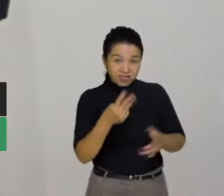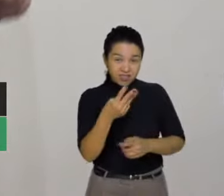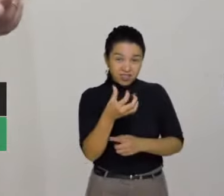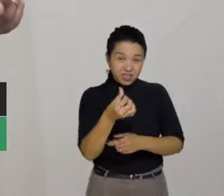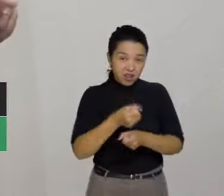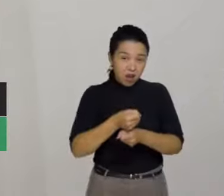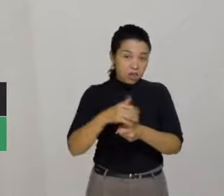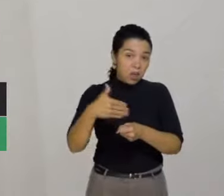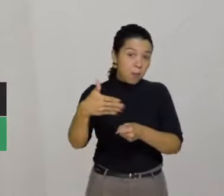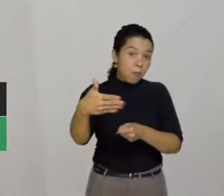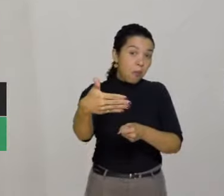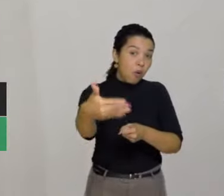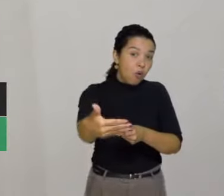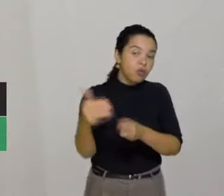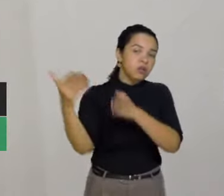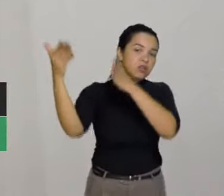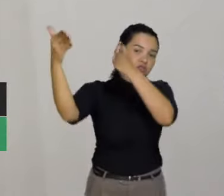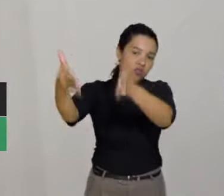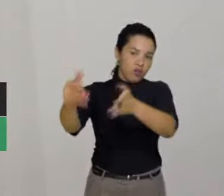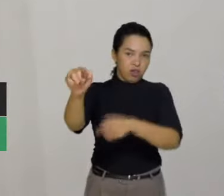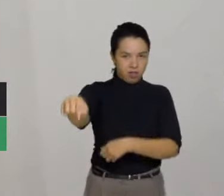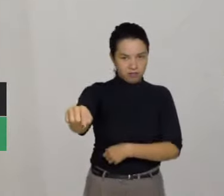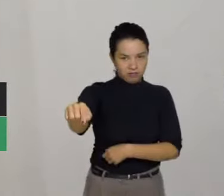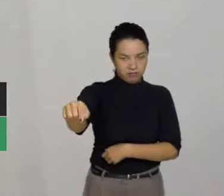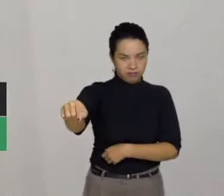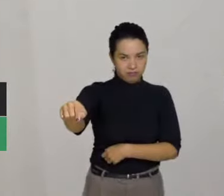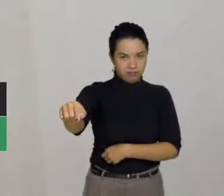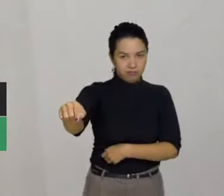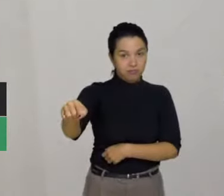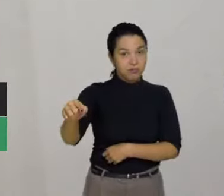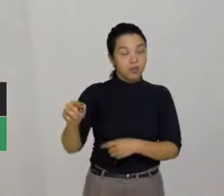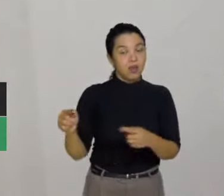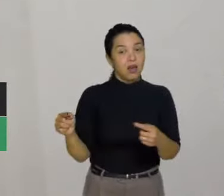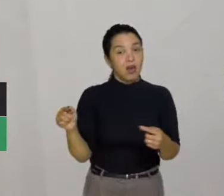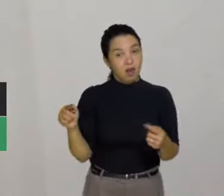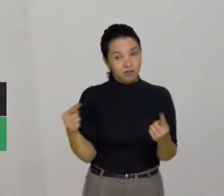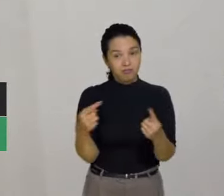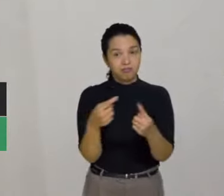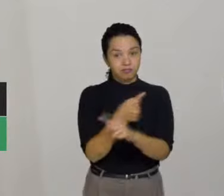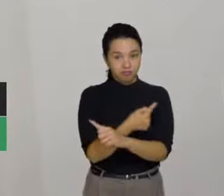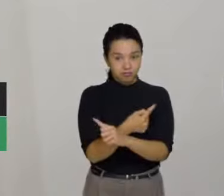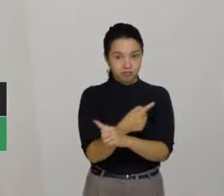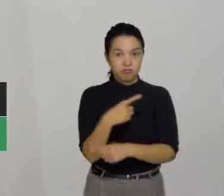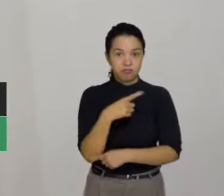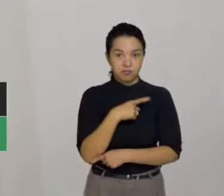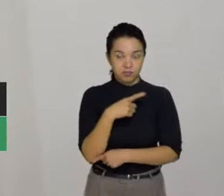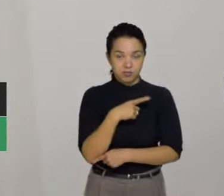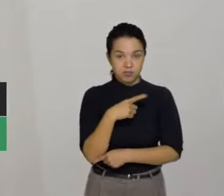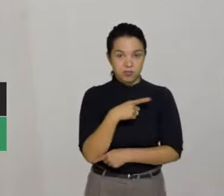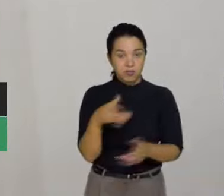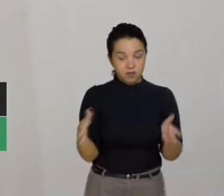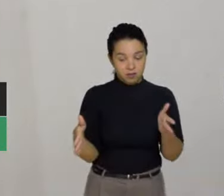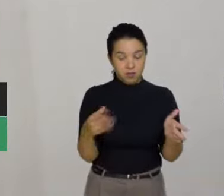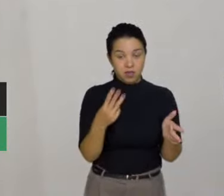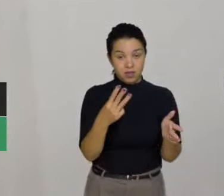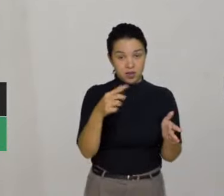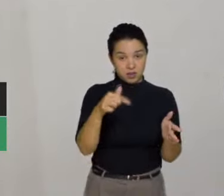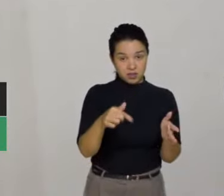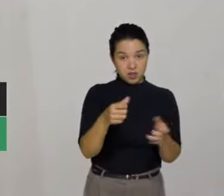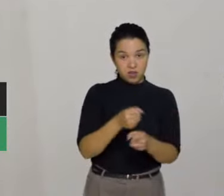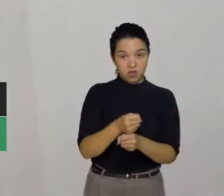nesse município. Ou seja, há um lapso temporal de 37 anos e 11